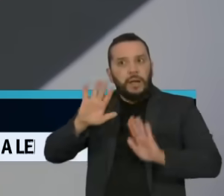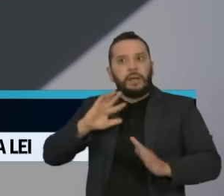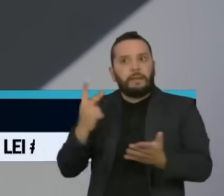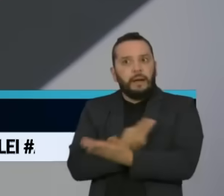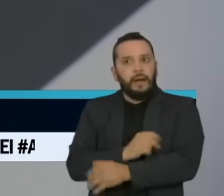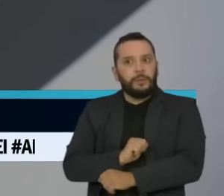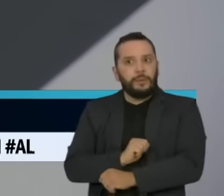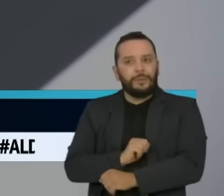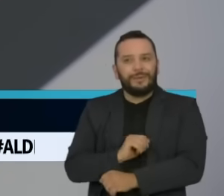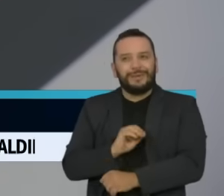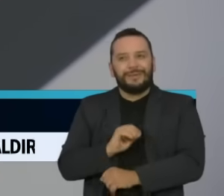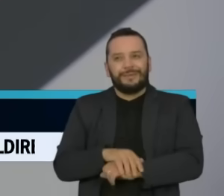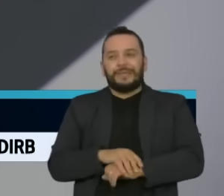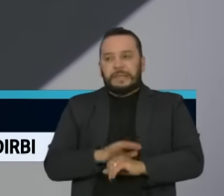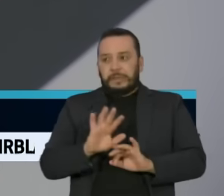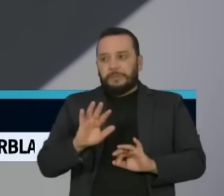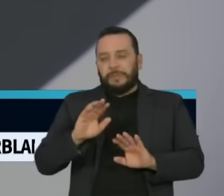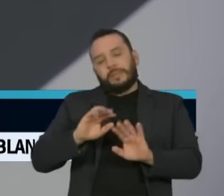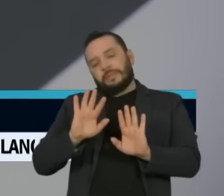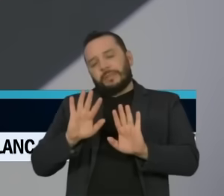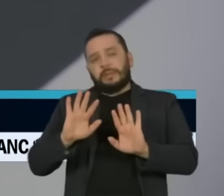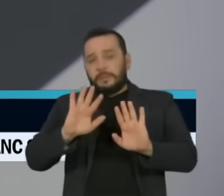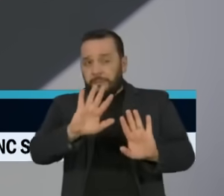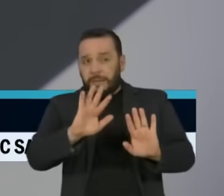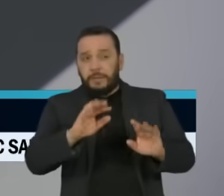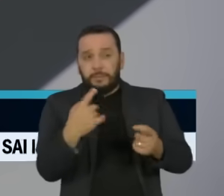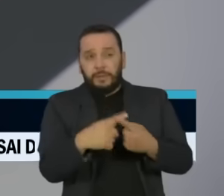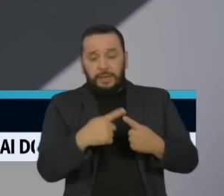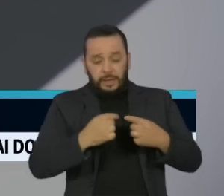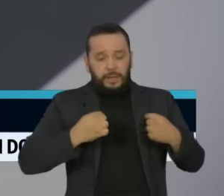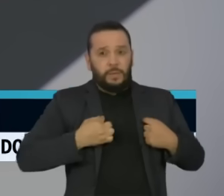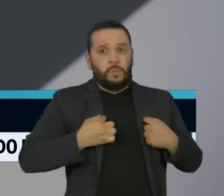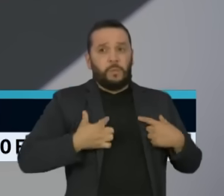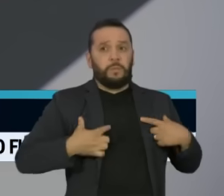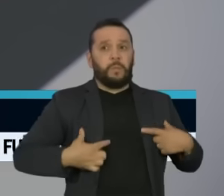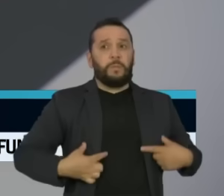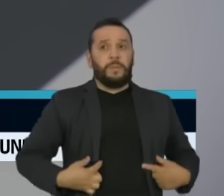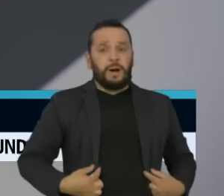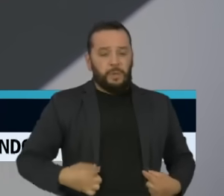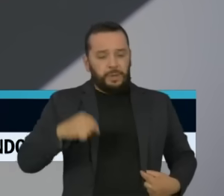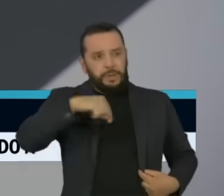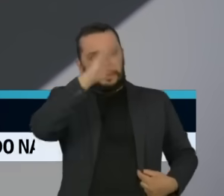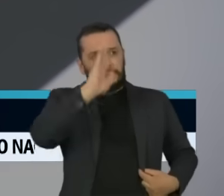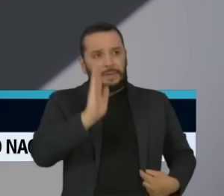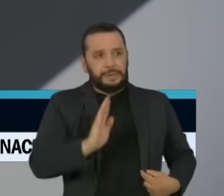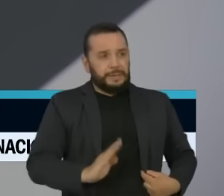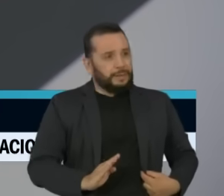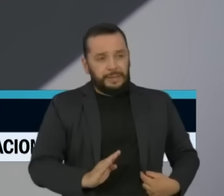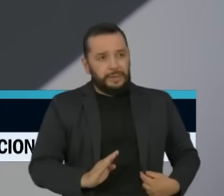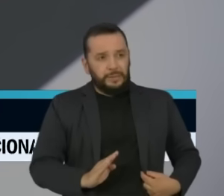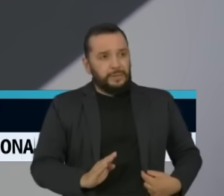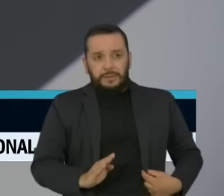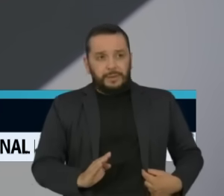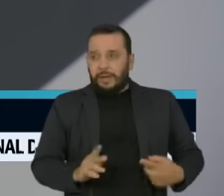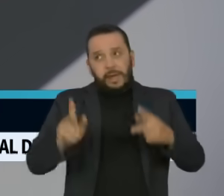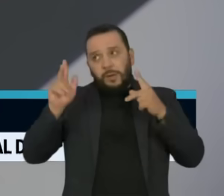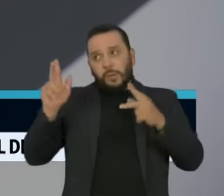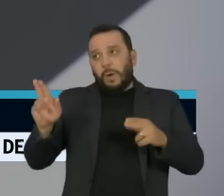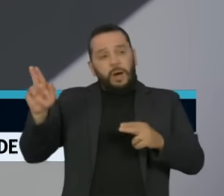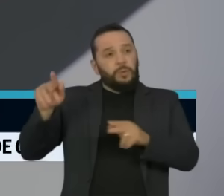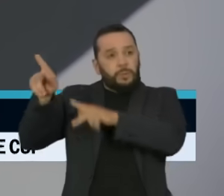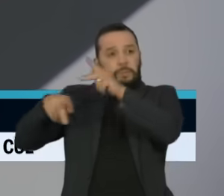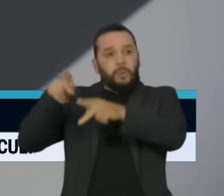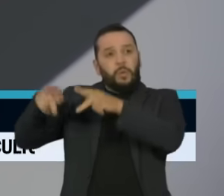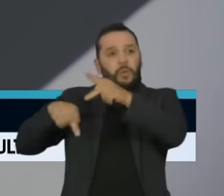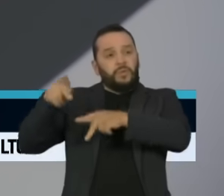você não tem noção, o pulmão do brasileiro não é mais resistente que o de um sueco. Ele